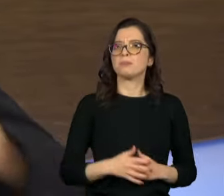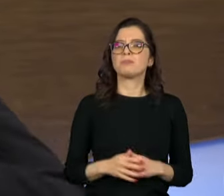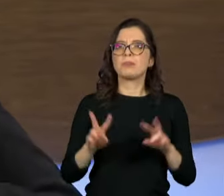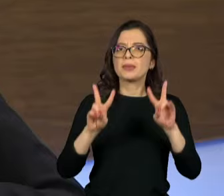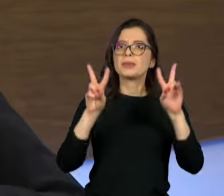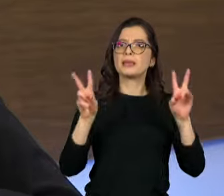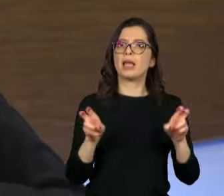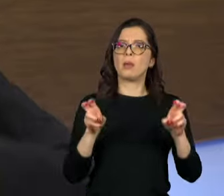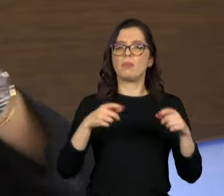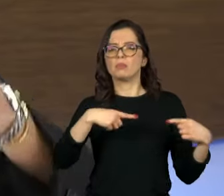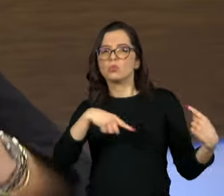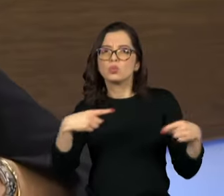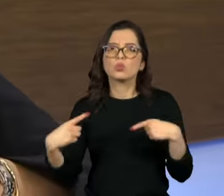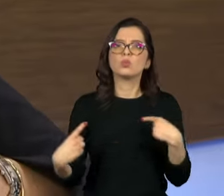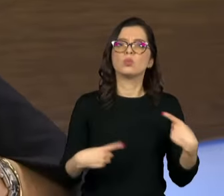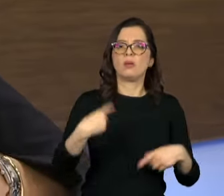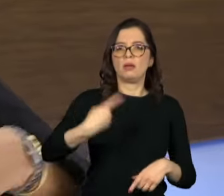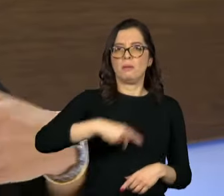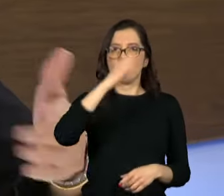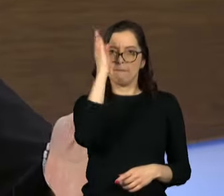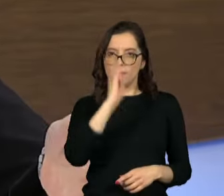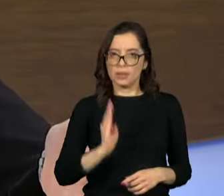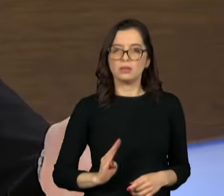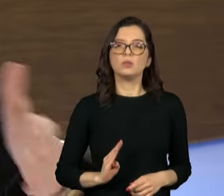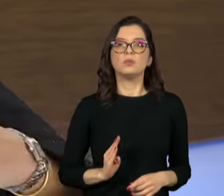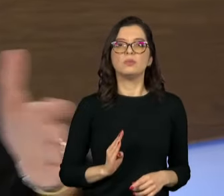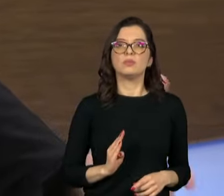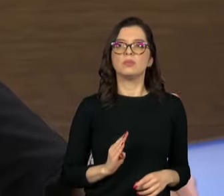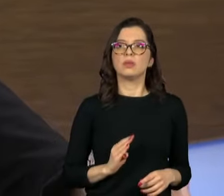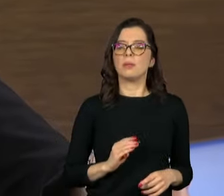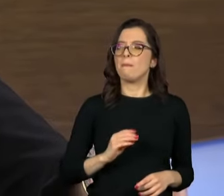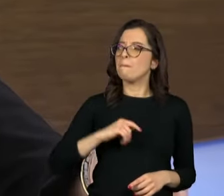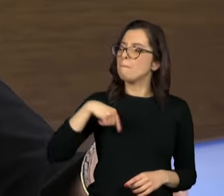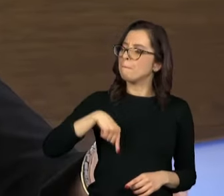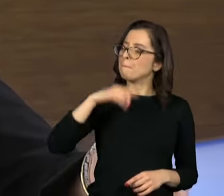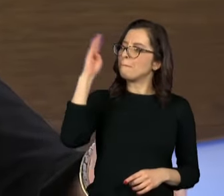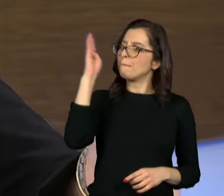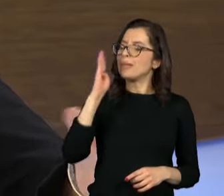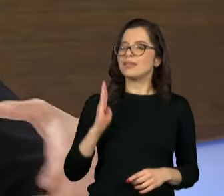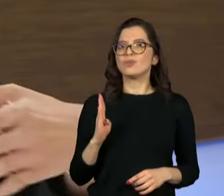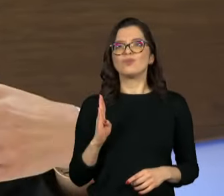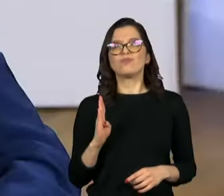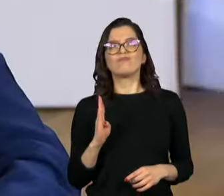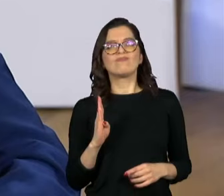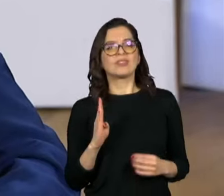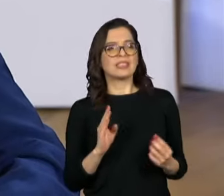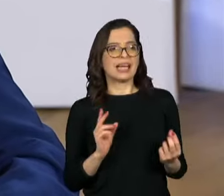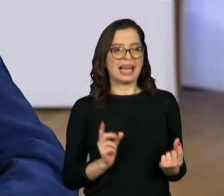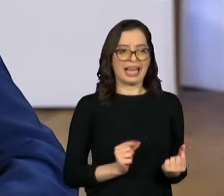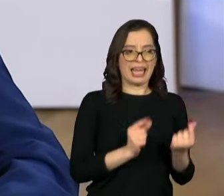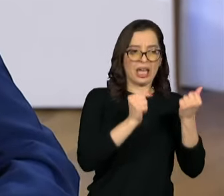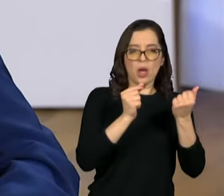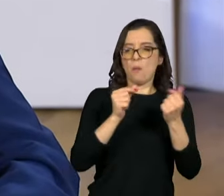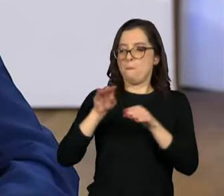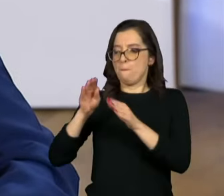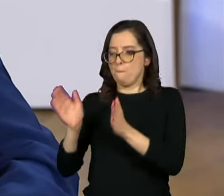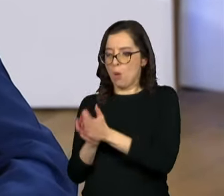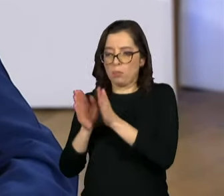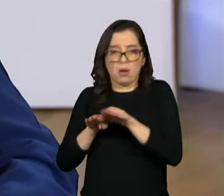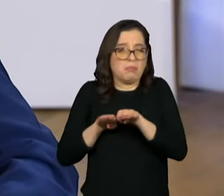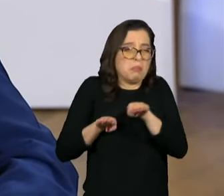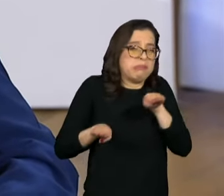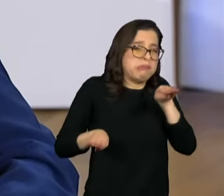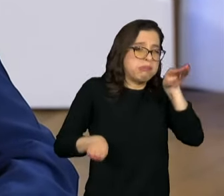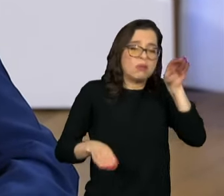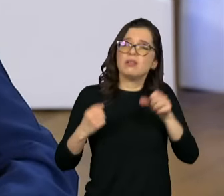também. O Brasil é país historicamente atravessado pela desigualdade. A gente, posso citar